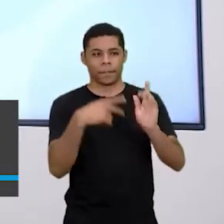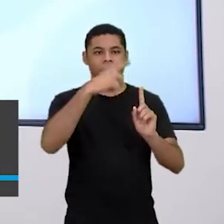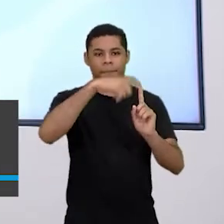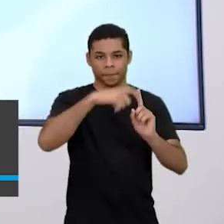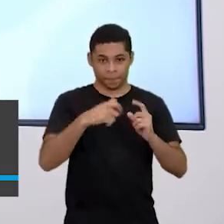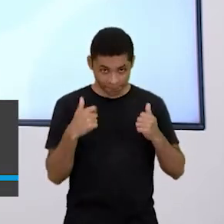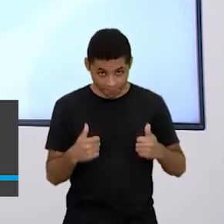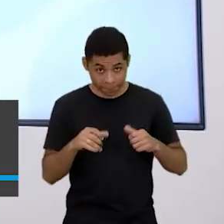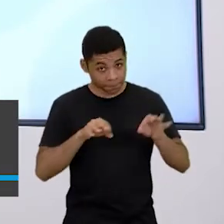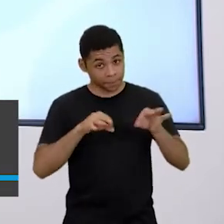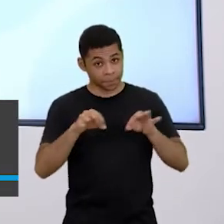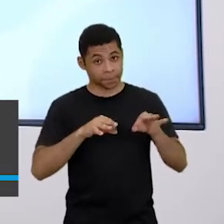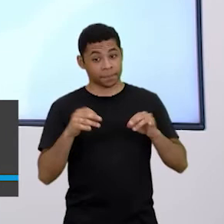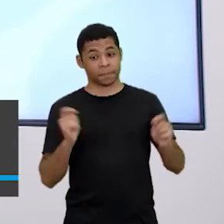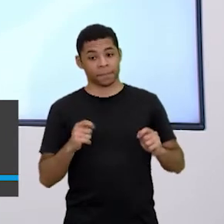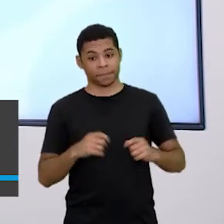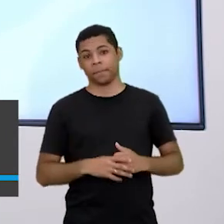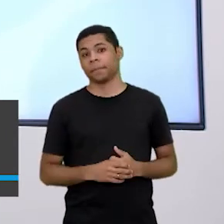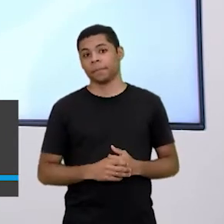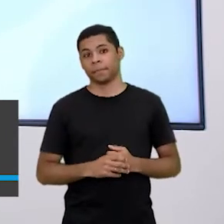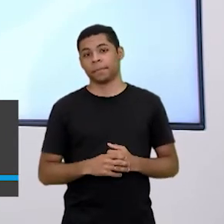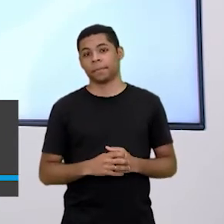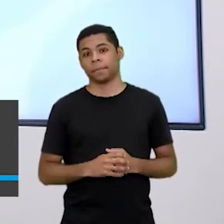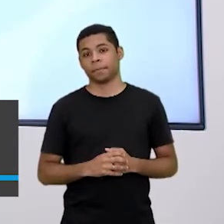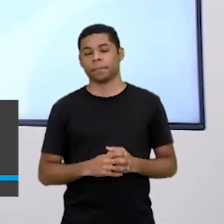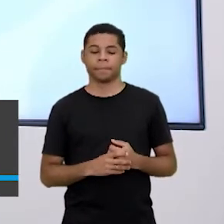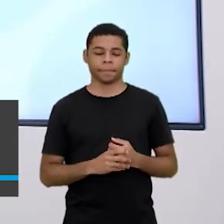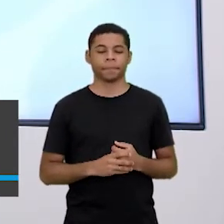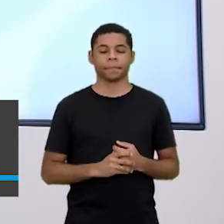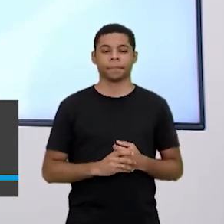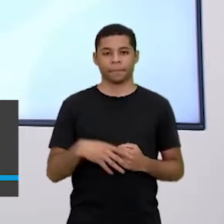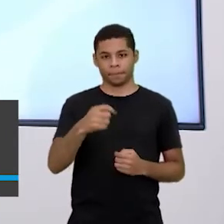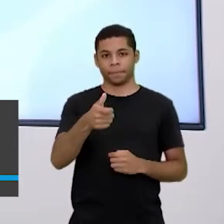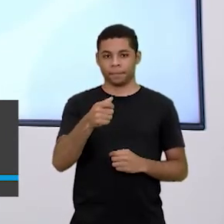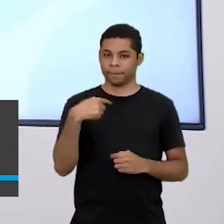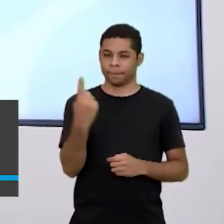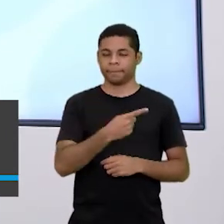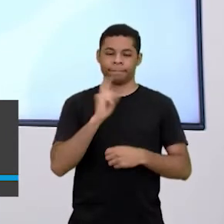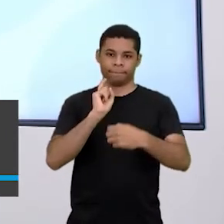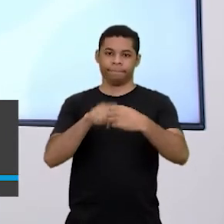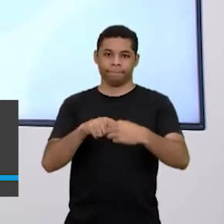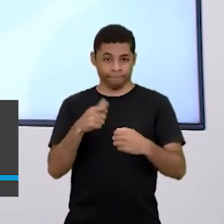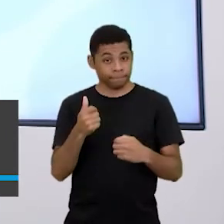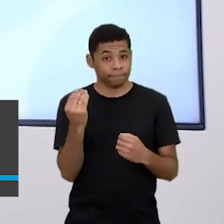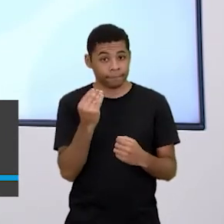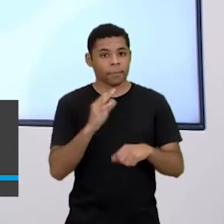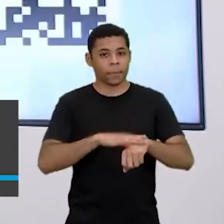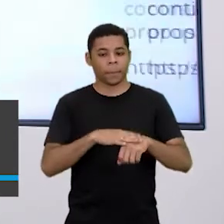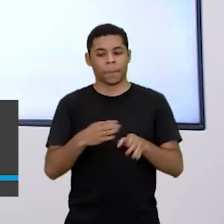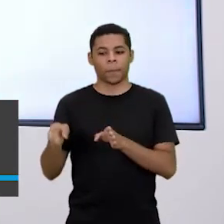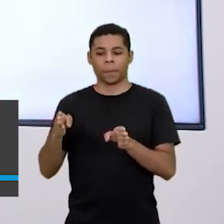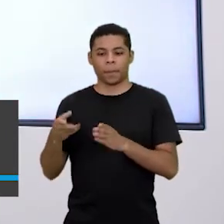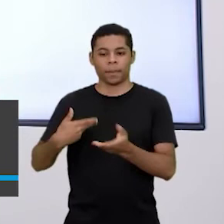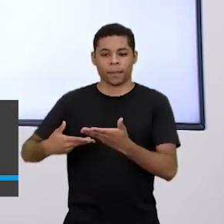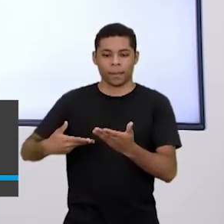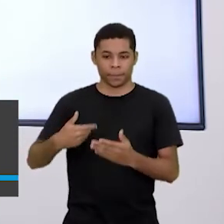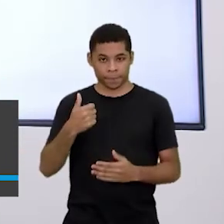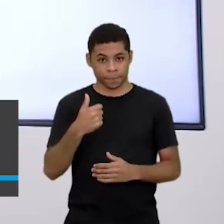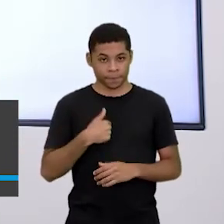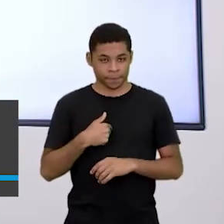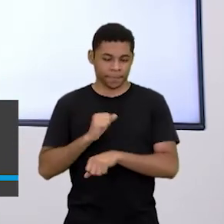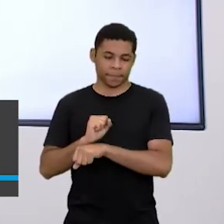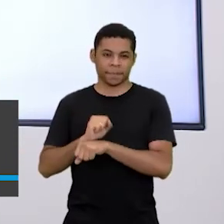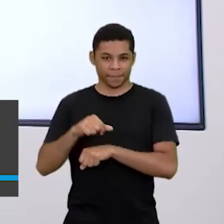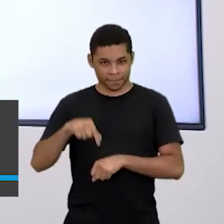preparar essa preparação aí, certo? Então, daqui a pouquinho a gente vem para a interação. Espero